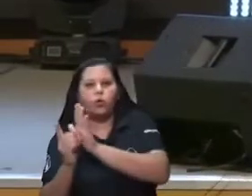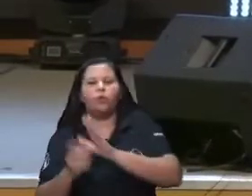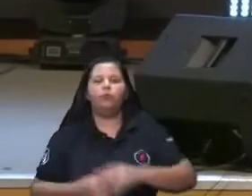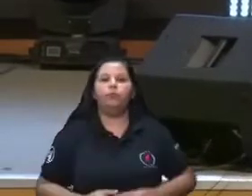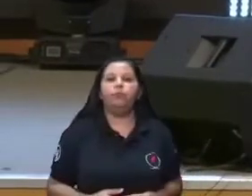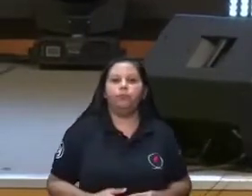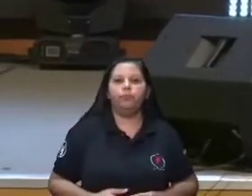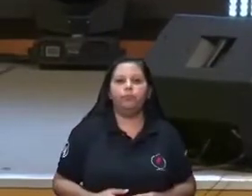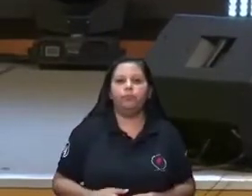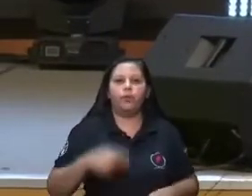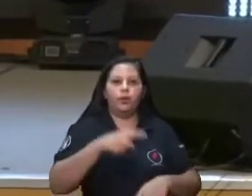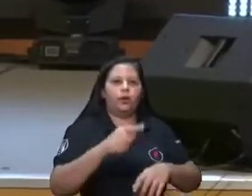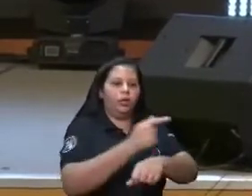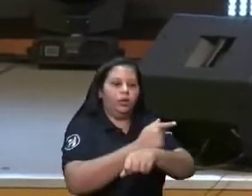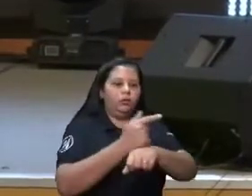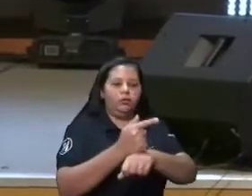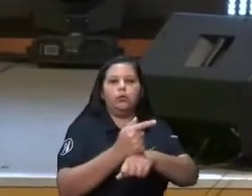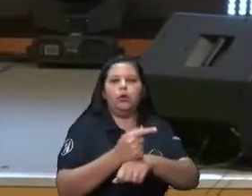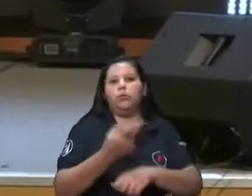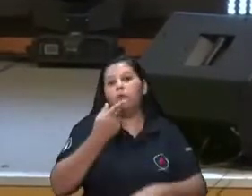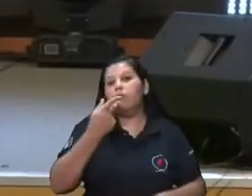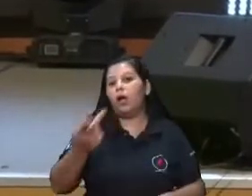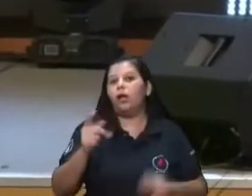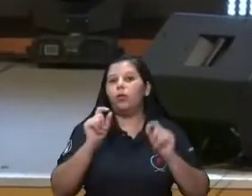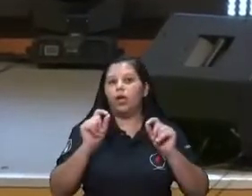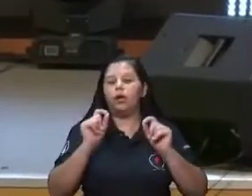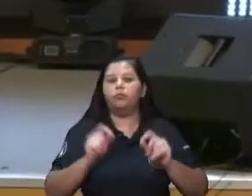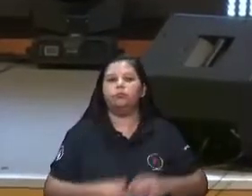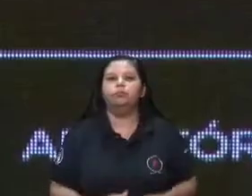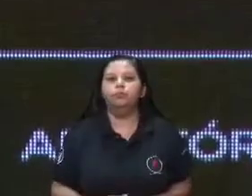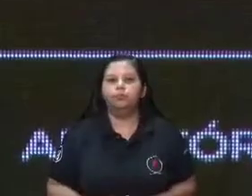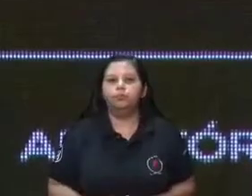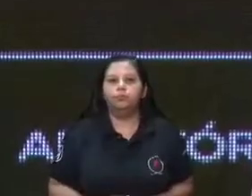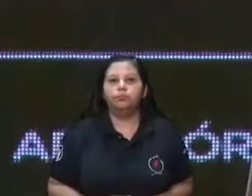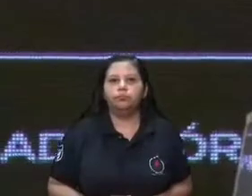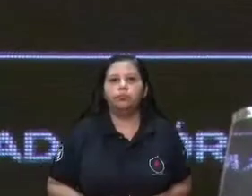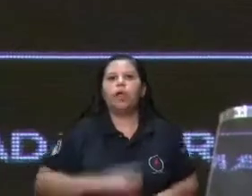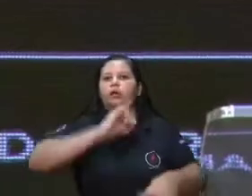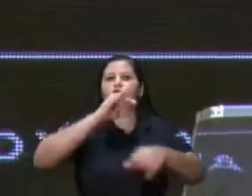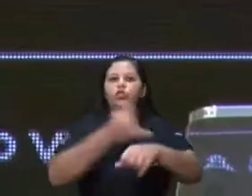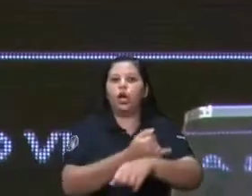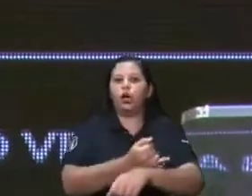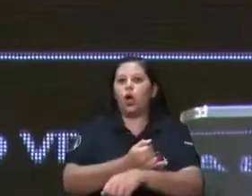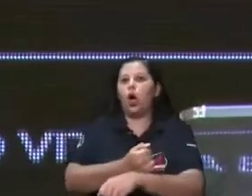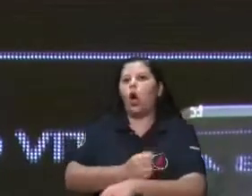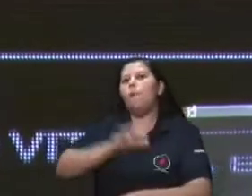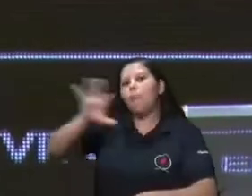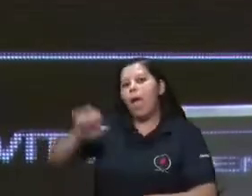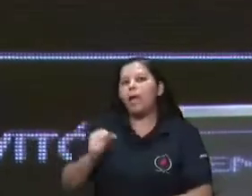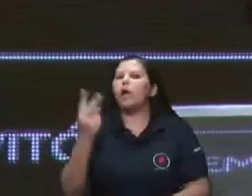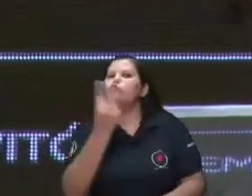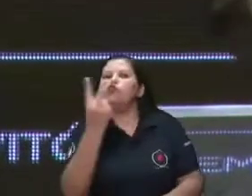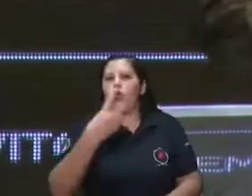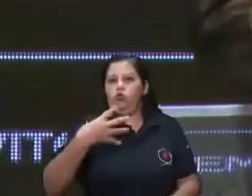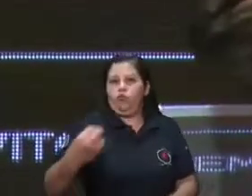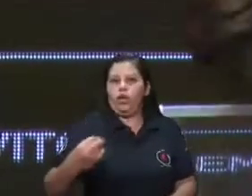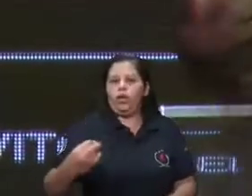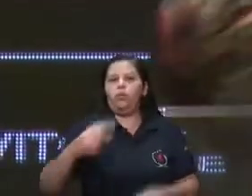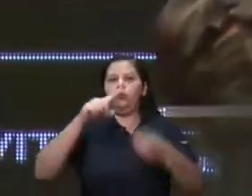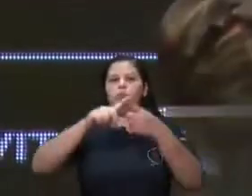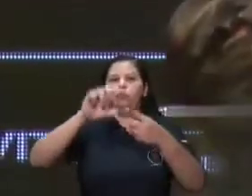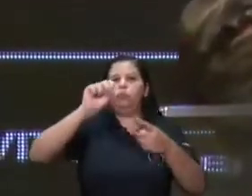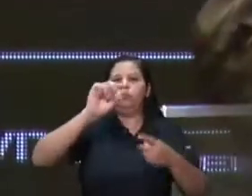Ele fala de Simeão e Levi. Ele coloca os dois filhos juntos, porque Simeão e Levi estiveram juntos fazendo